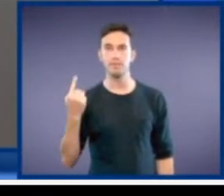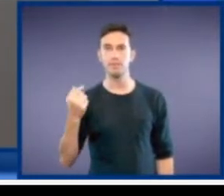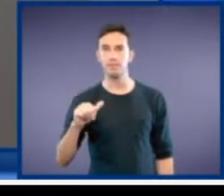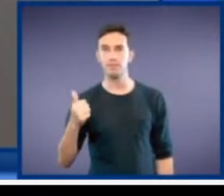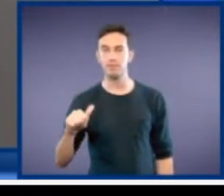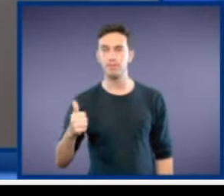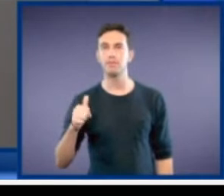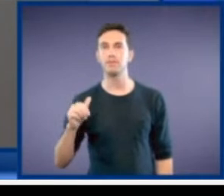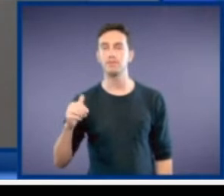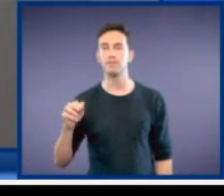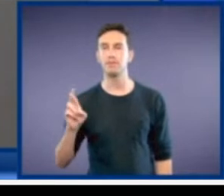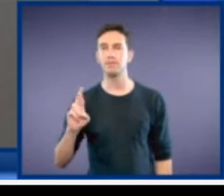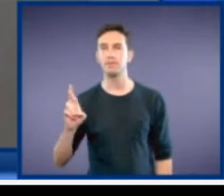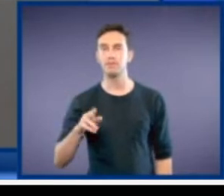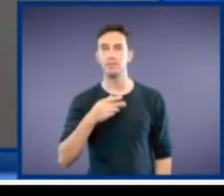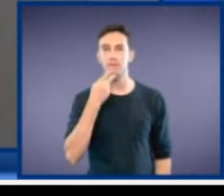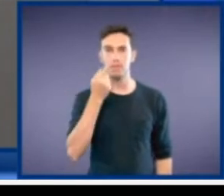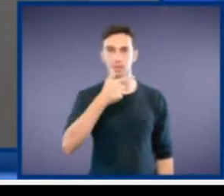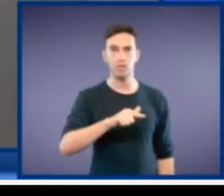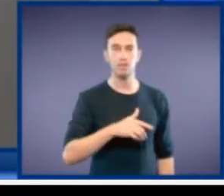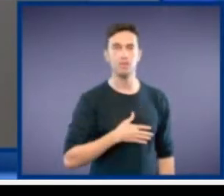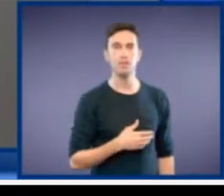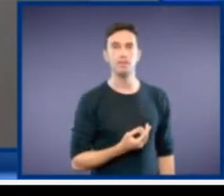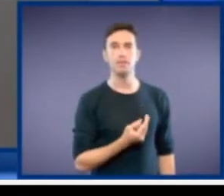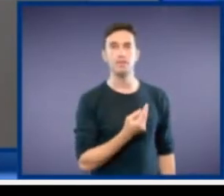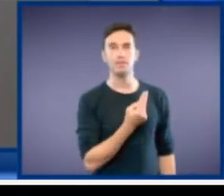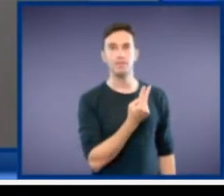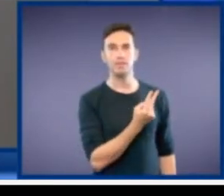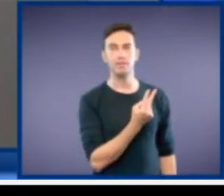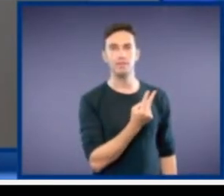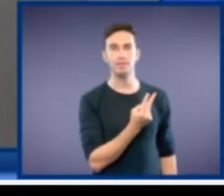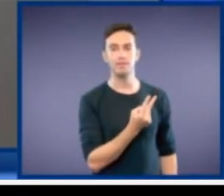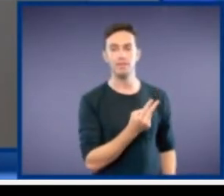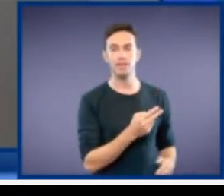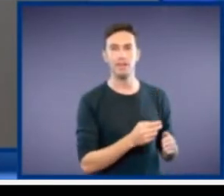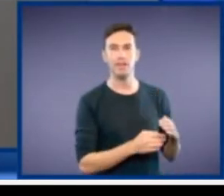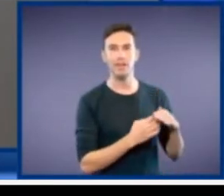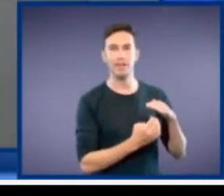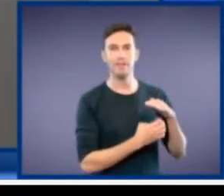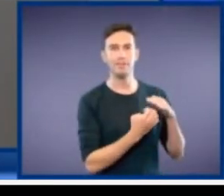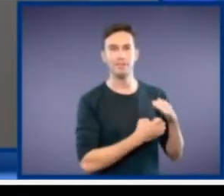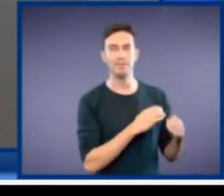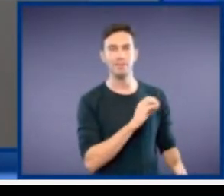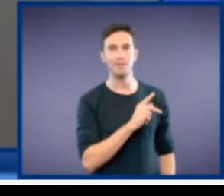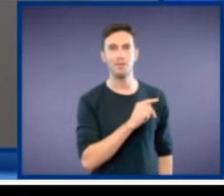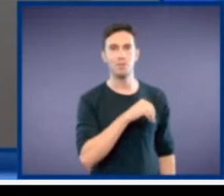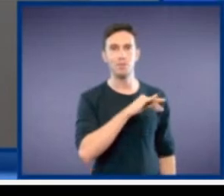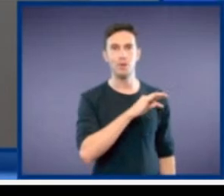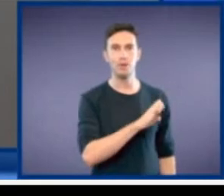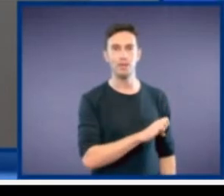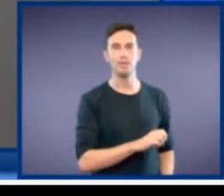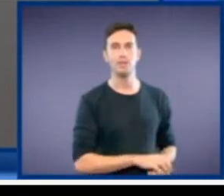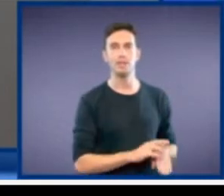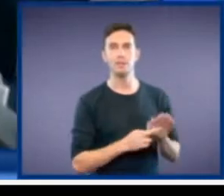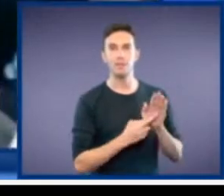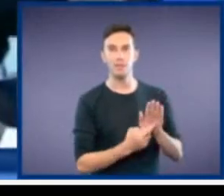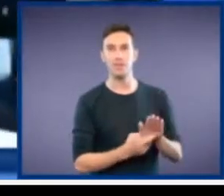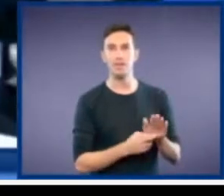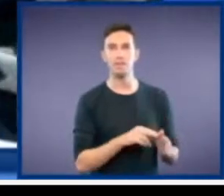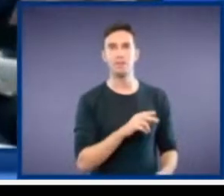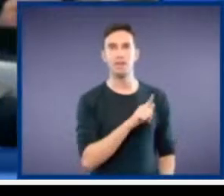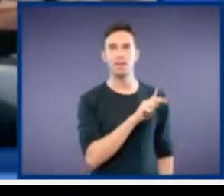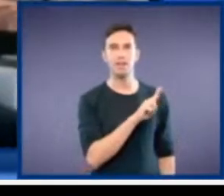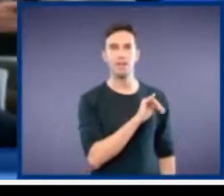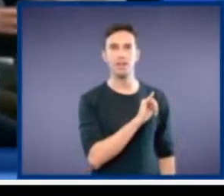R$ 25.755.111. Repetindo, o valor da proposta, proponente Comporte Participações S.A., representada pela corretora